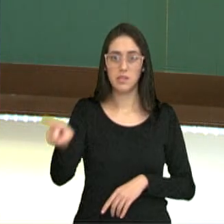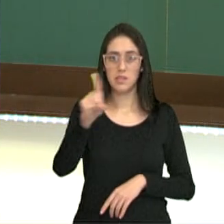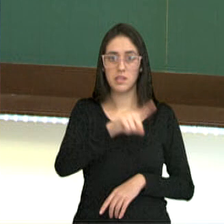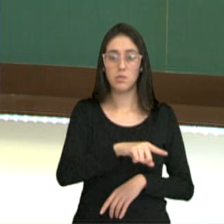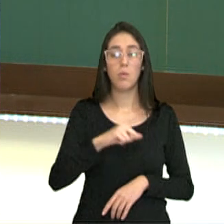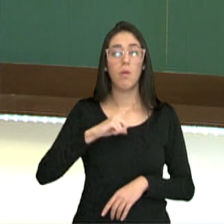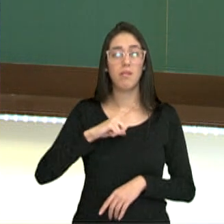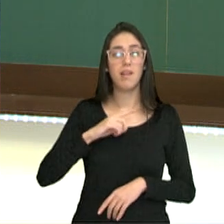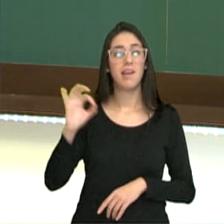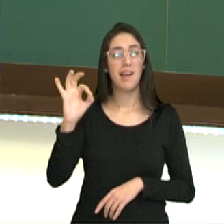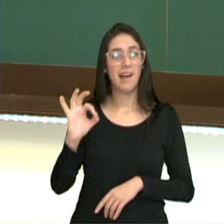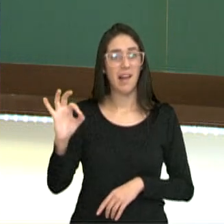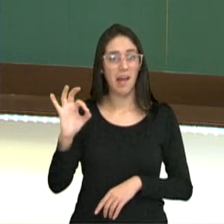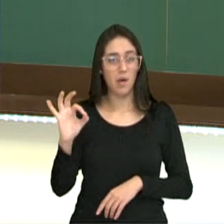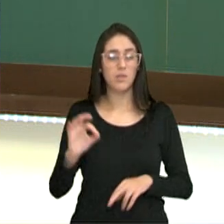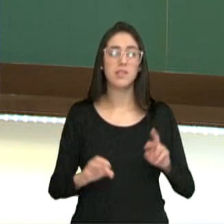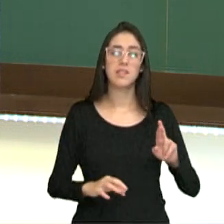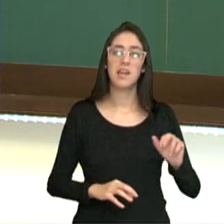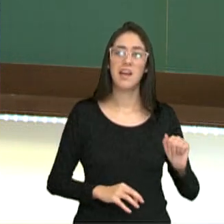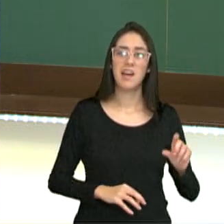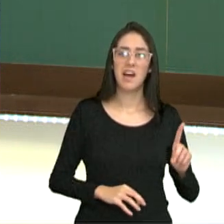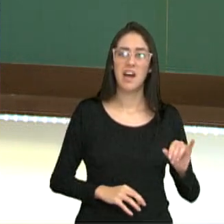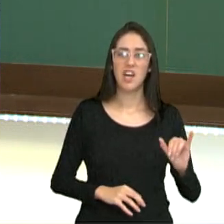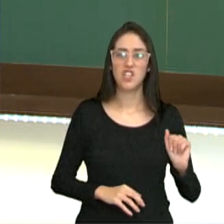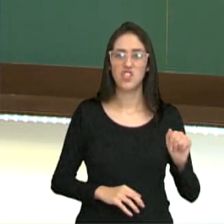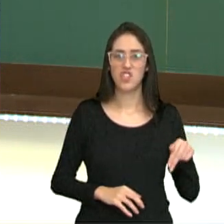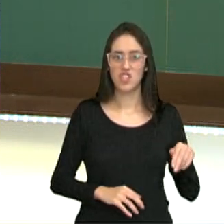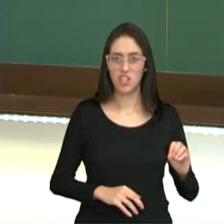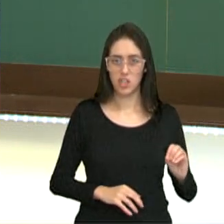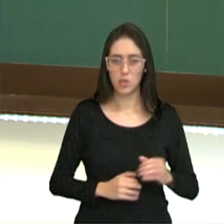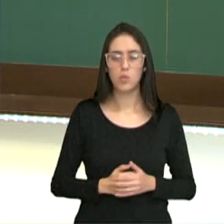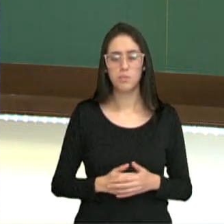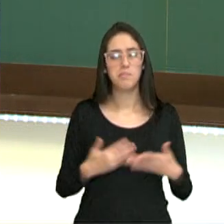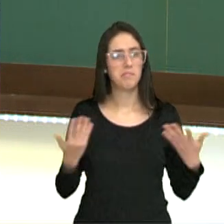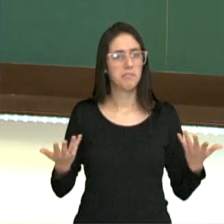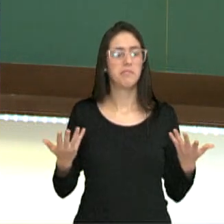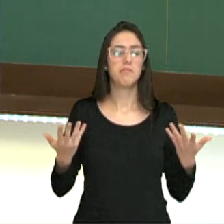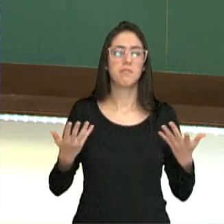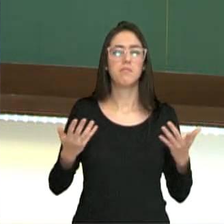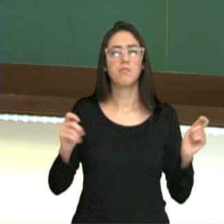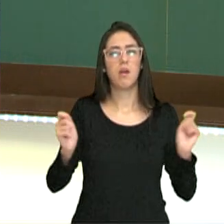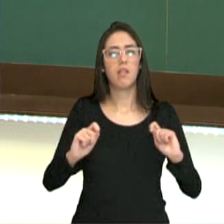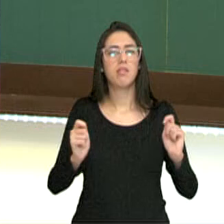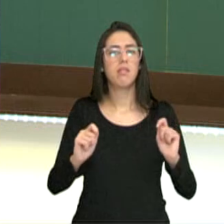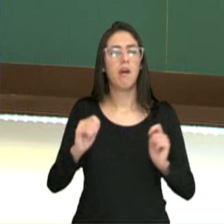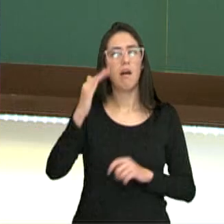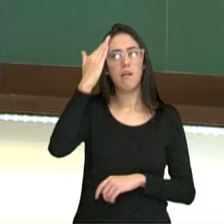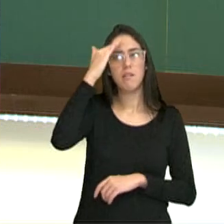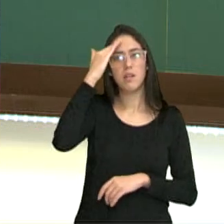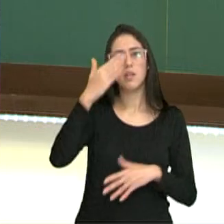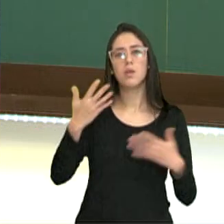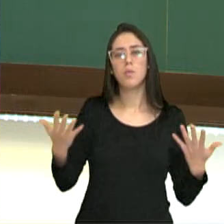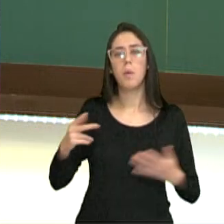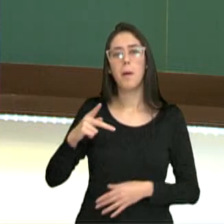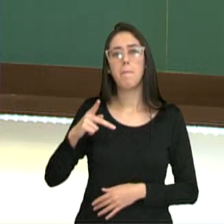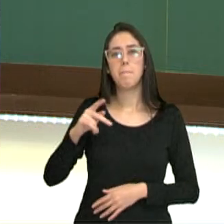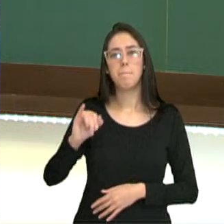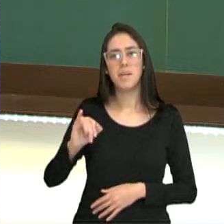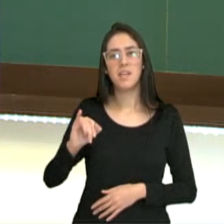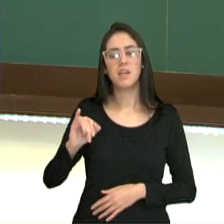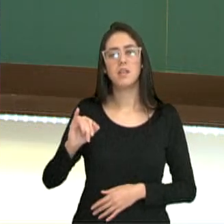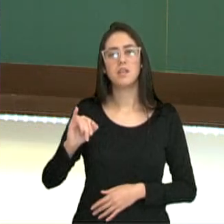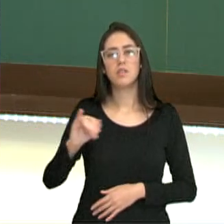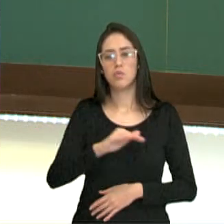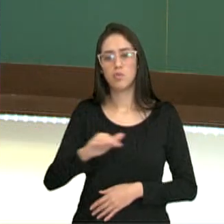em graus e radianos, né? Assim eu já tenho quanto vale π sobre 2, que são